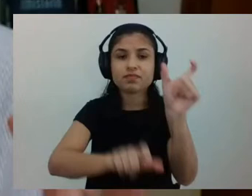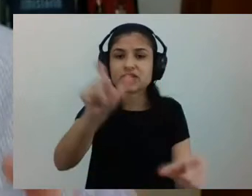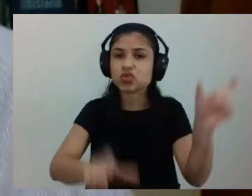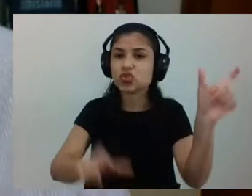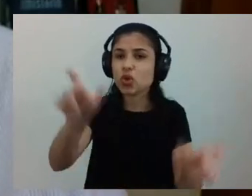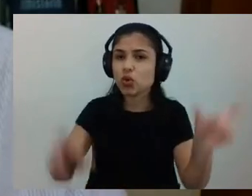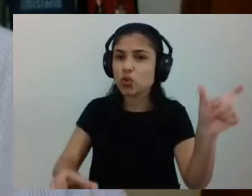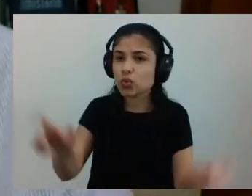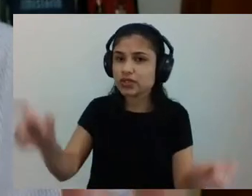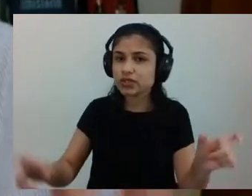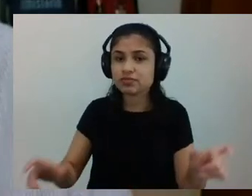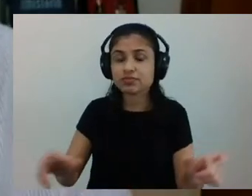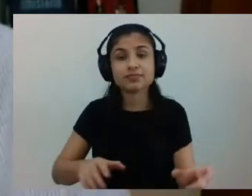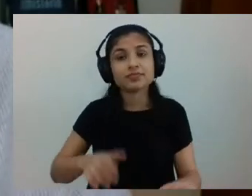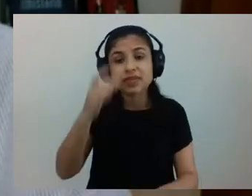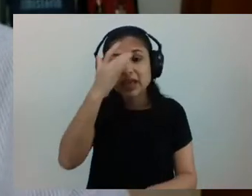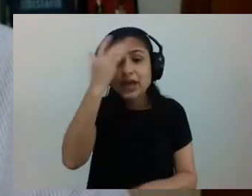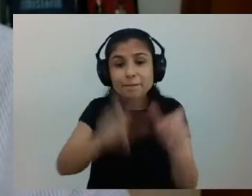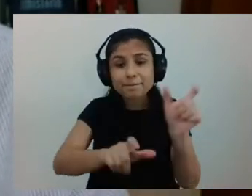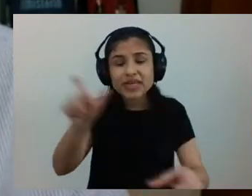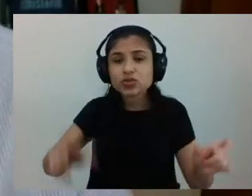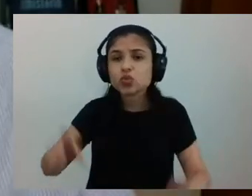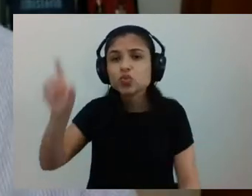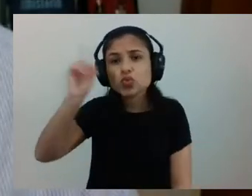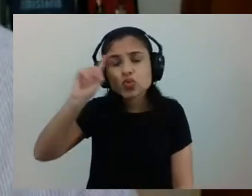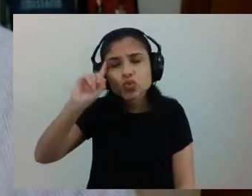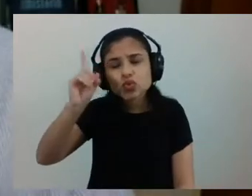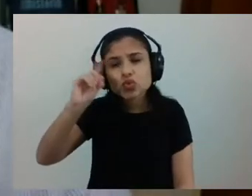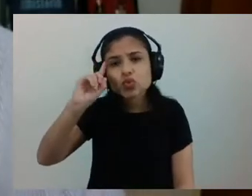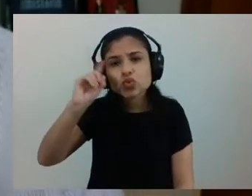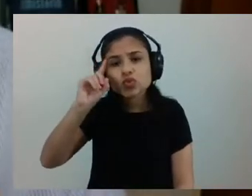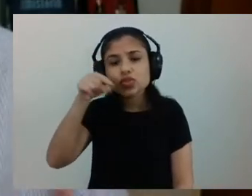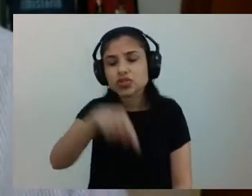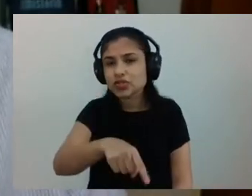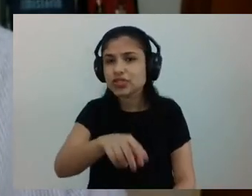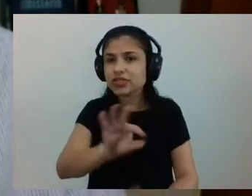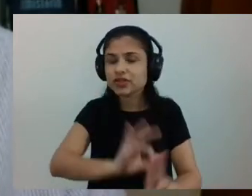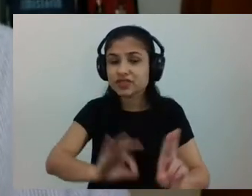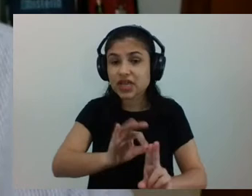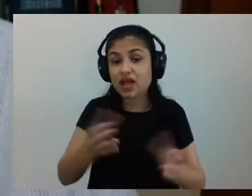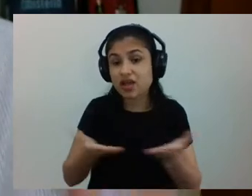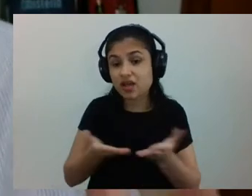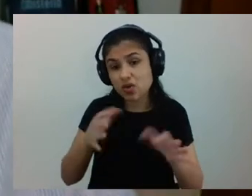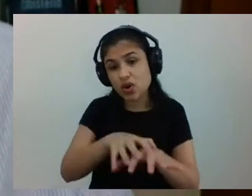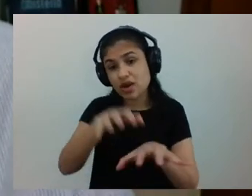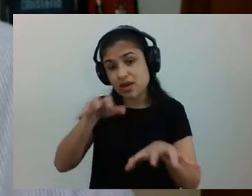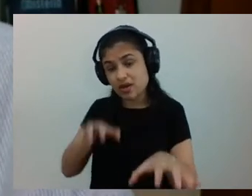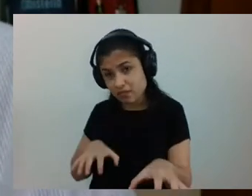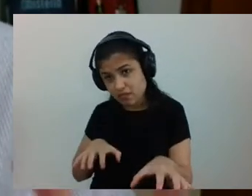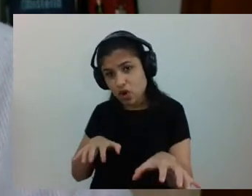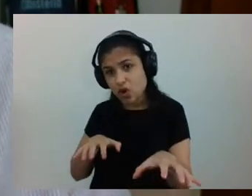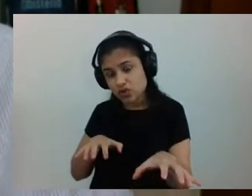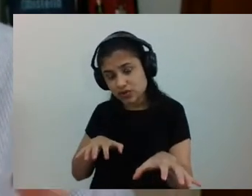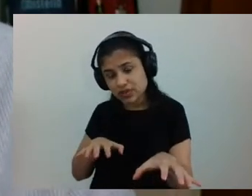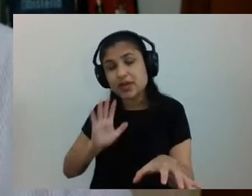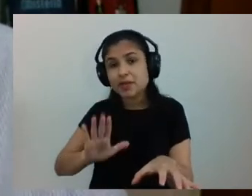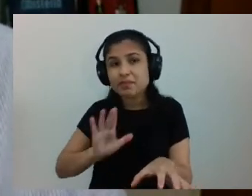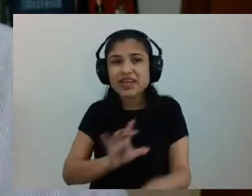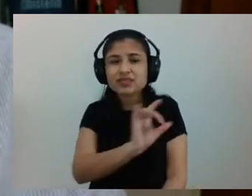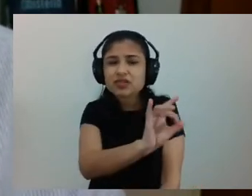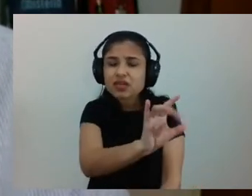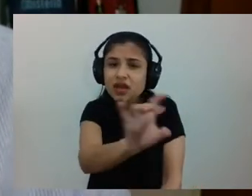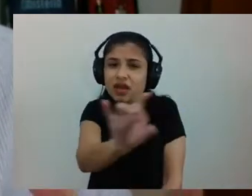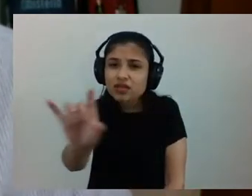estão diariamente nessa universidade. Nesse momento, afastado remotamente, mas com certeza cada um pensando